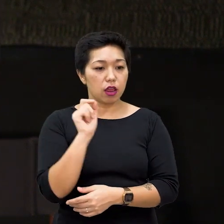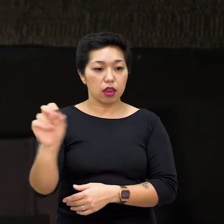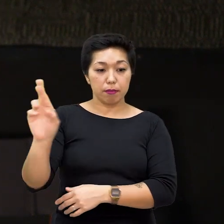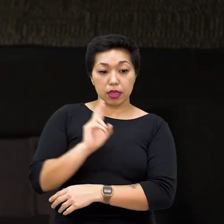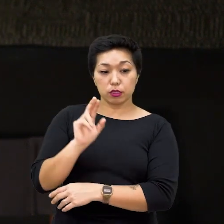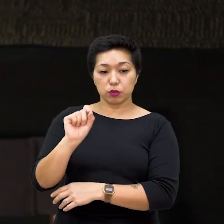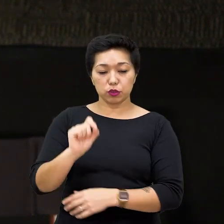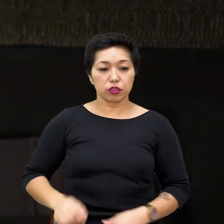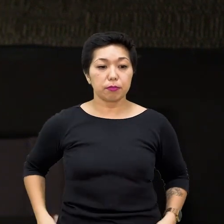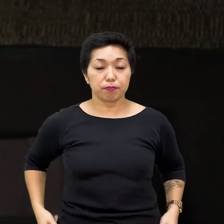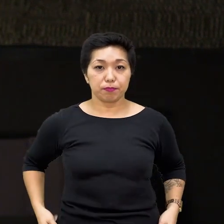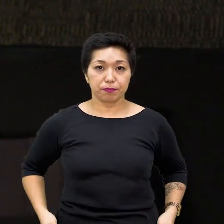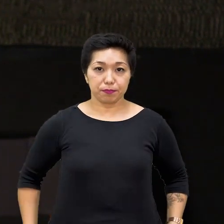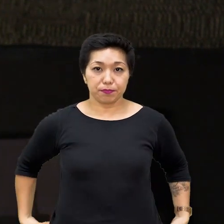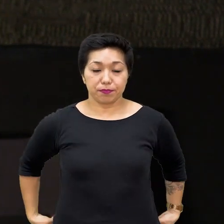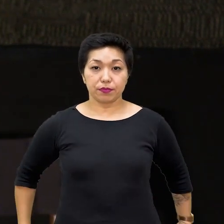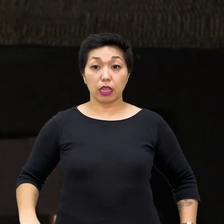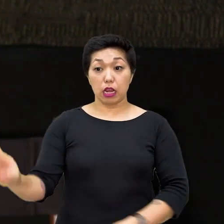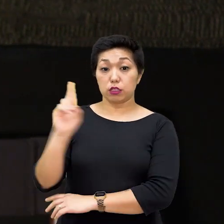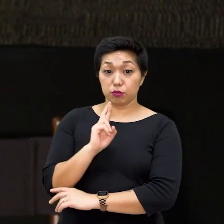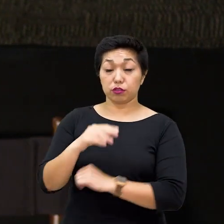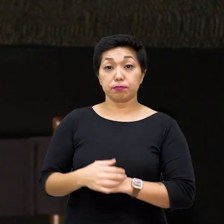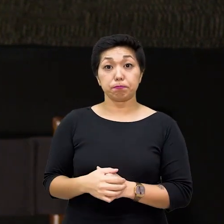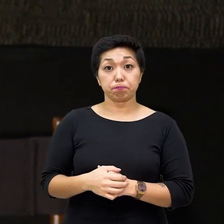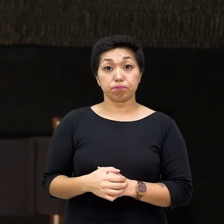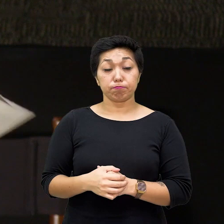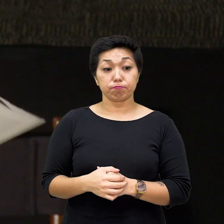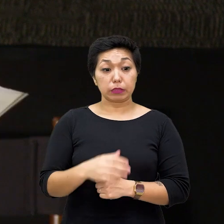como ele, uma vez eleito, vai